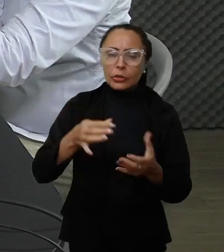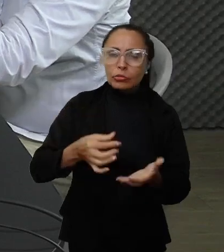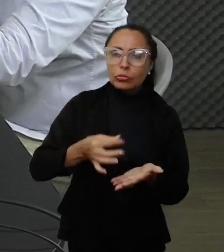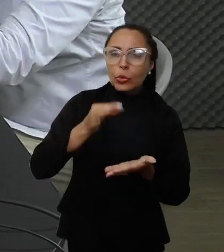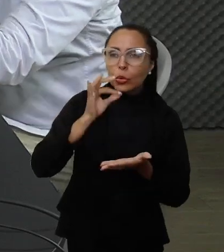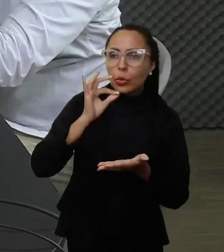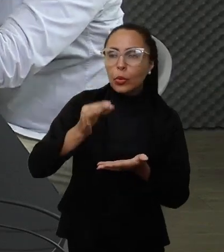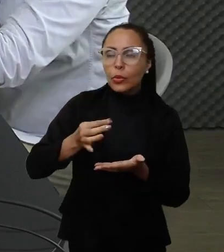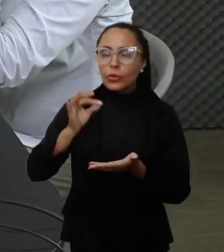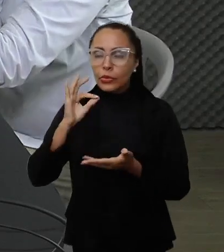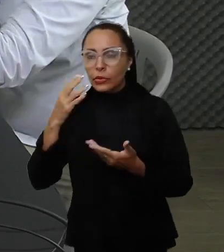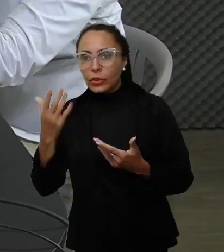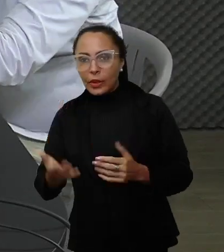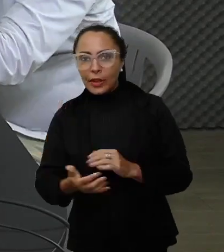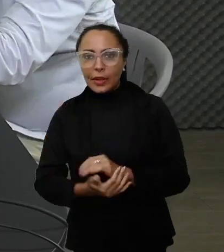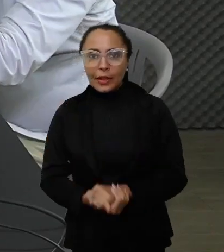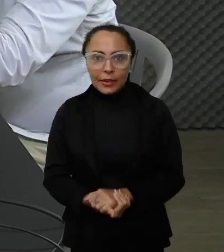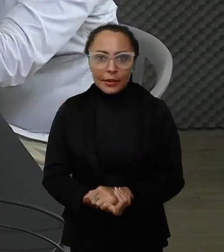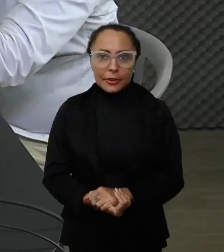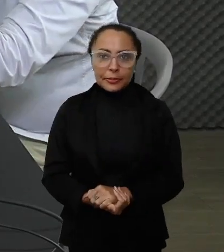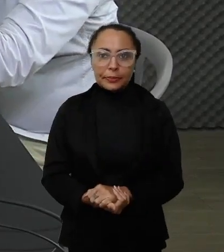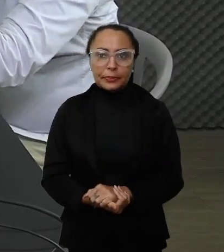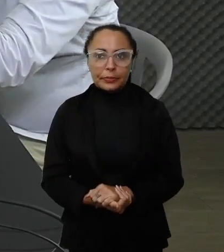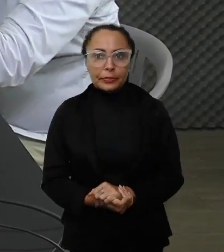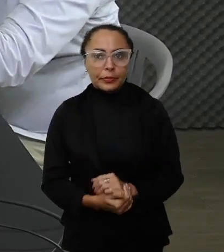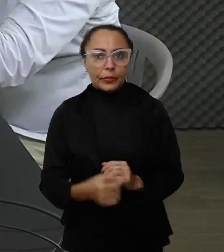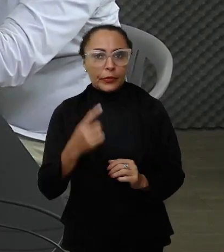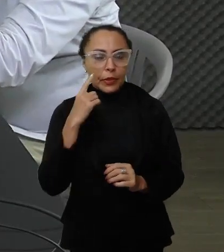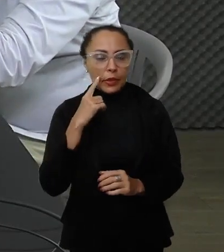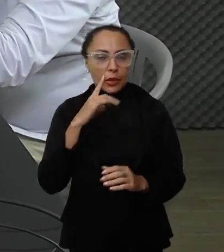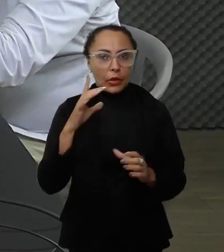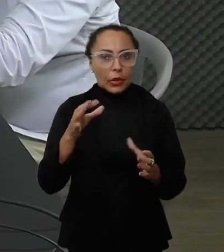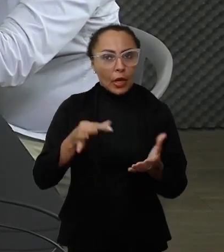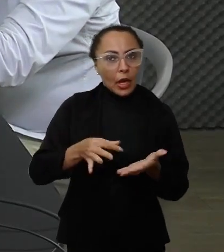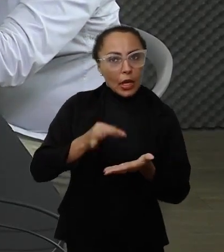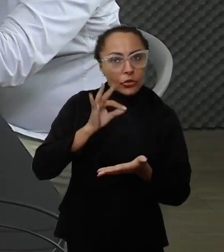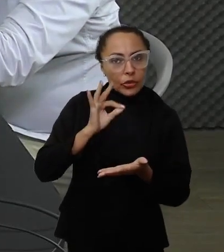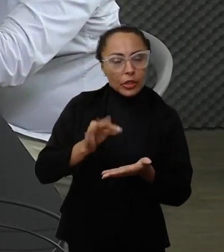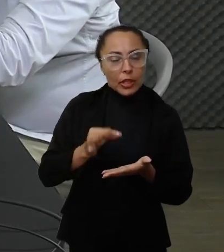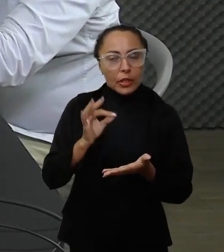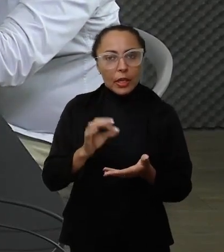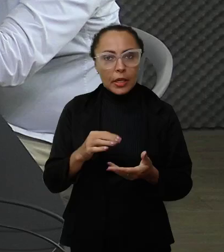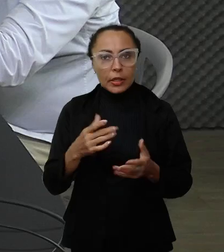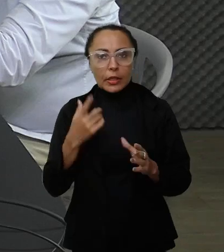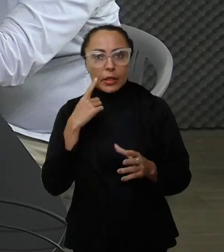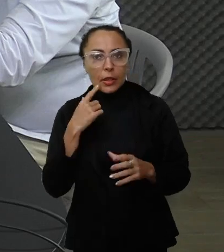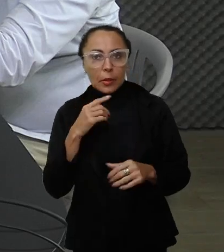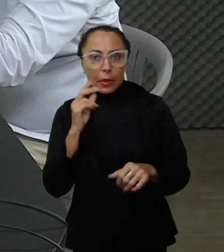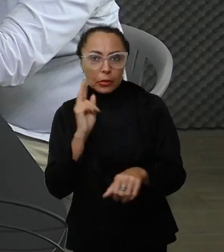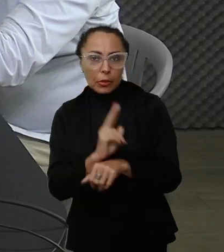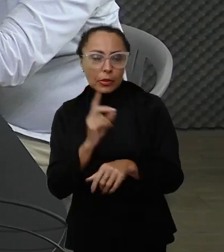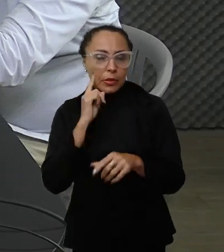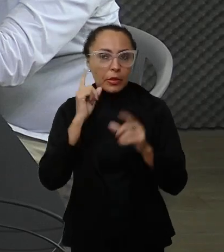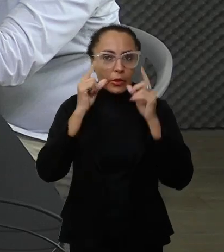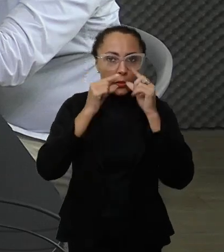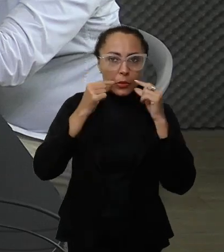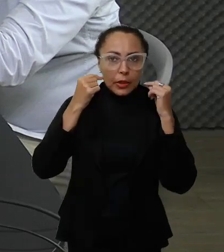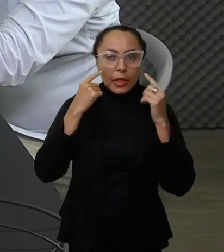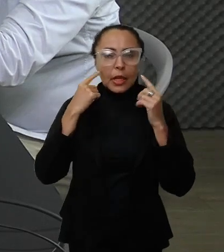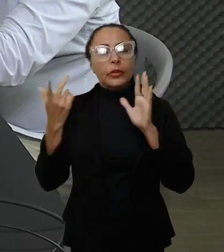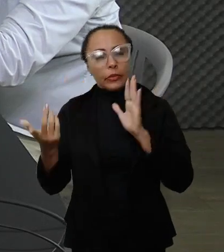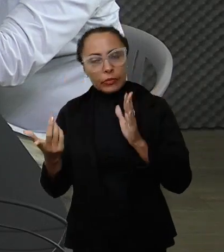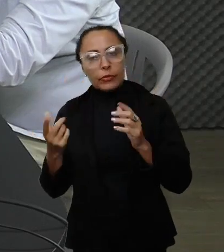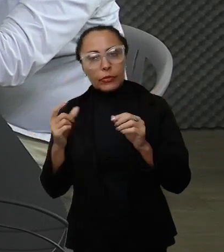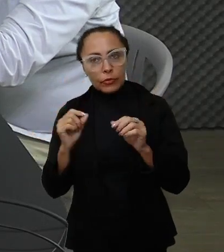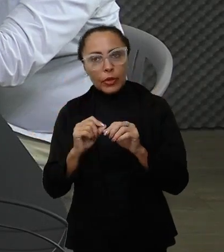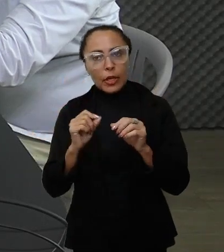o casa para construir bigode, outra, para o né? bigode dele não molhar, a xícara tem uma para bigode. E a gente fez esse programa lá